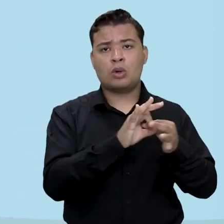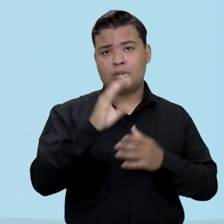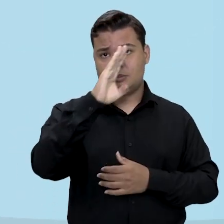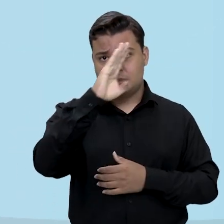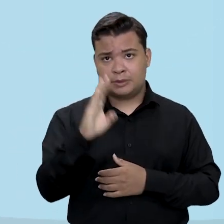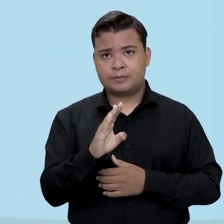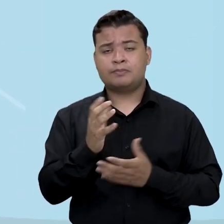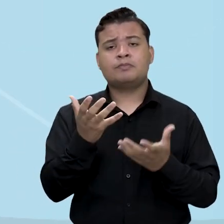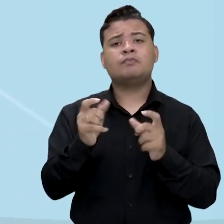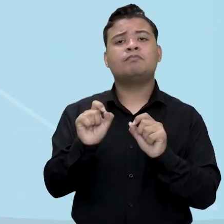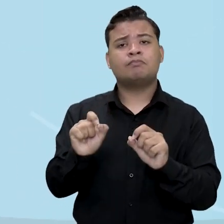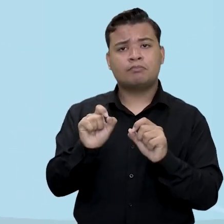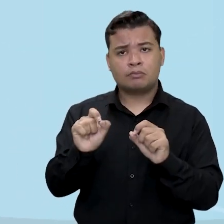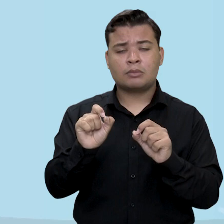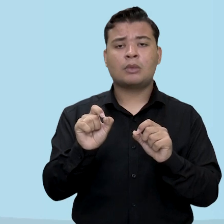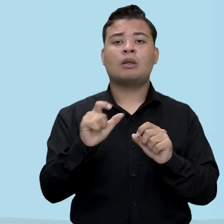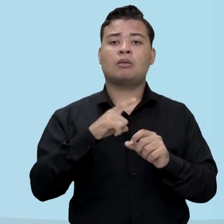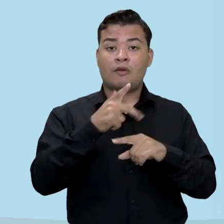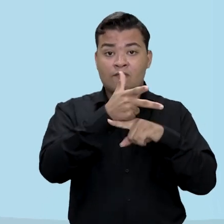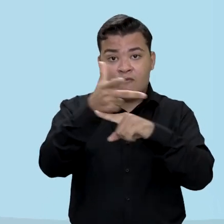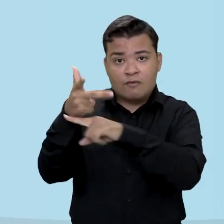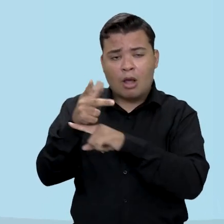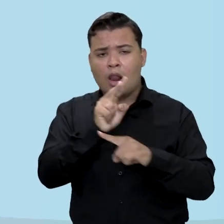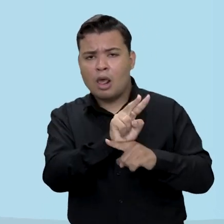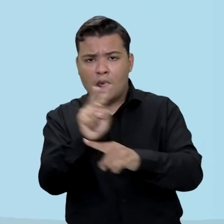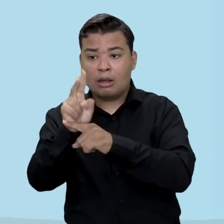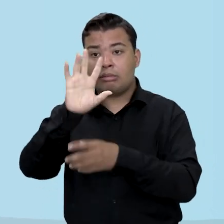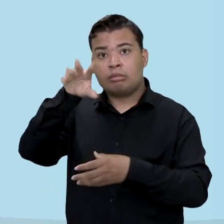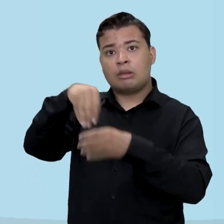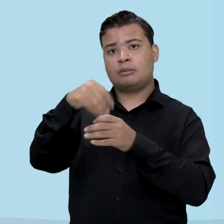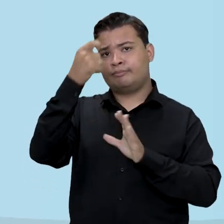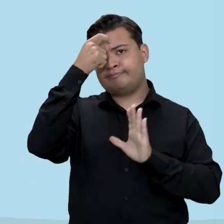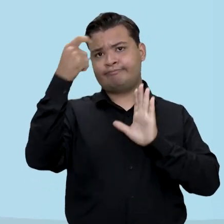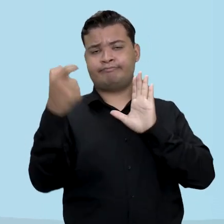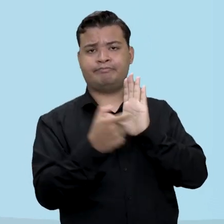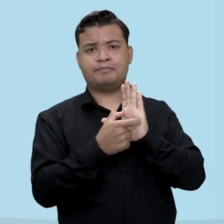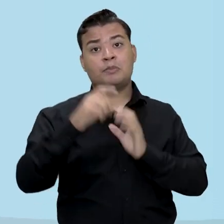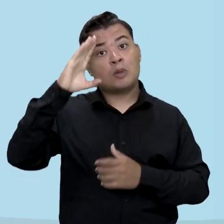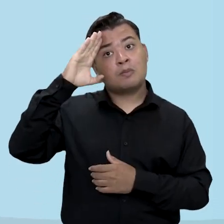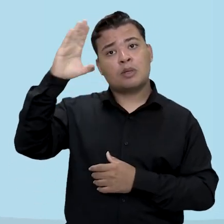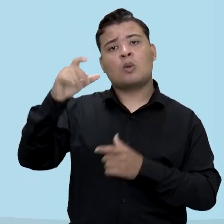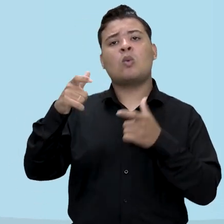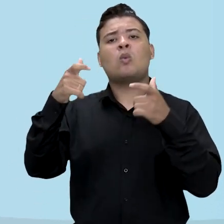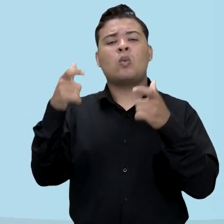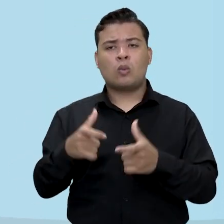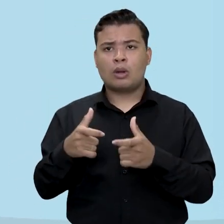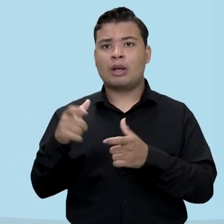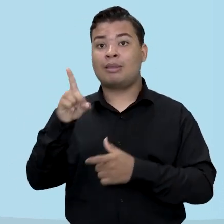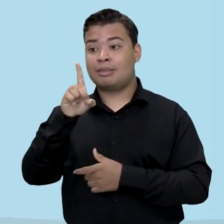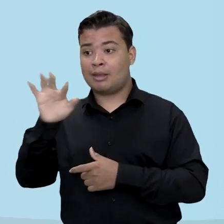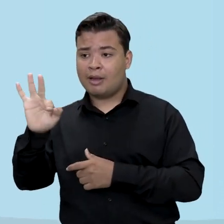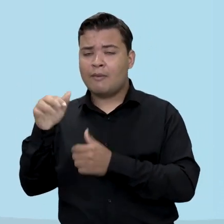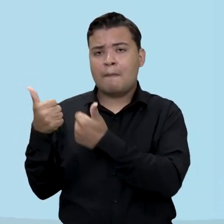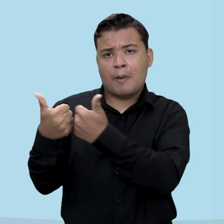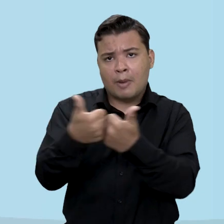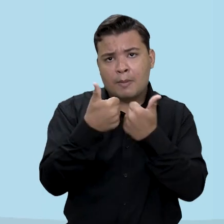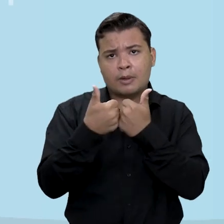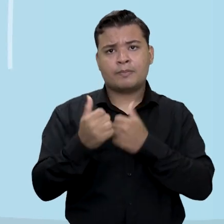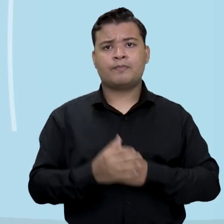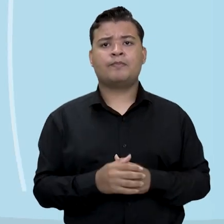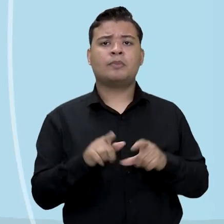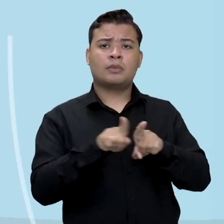promete usar vídeo monitoramento com inteligência artificial Especialmente na região do entorno do distrito